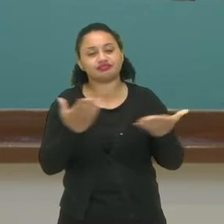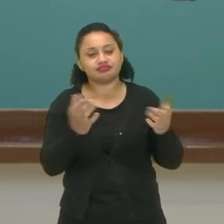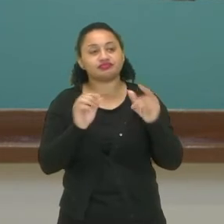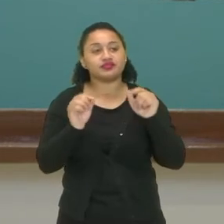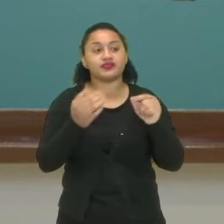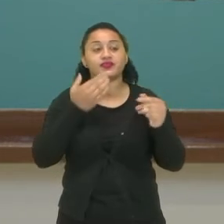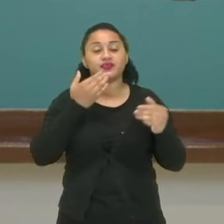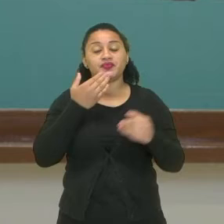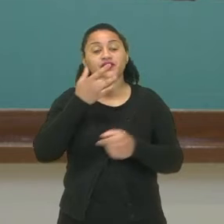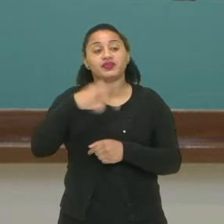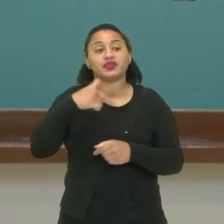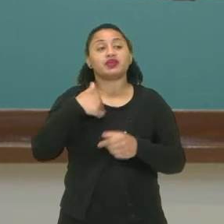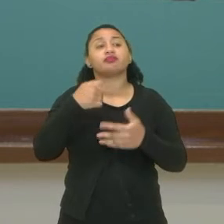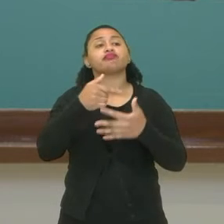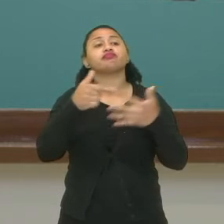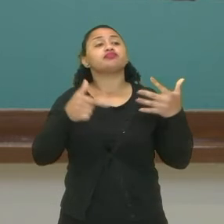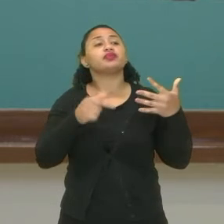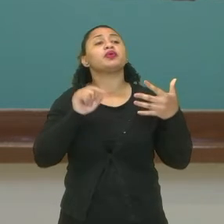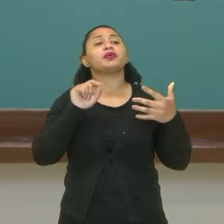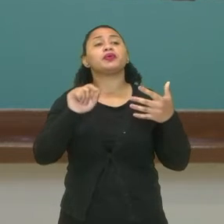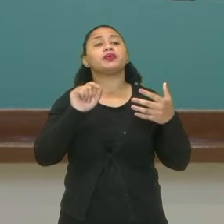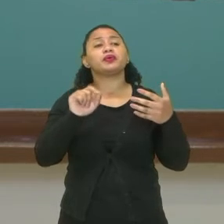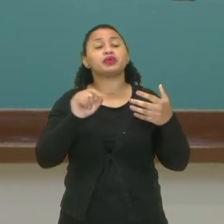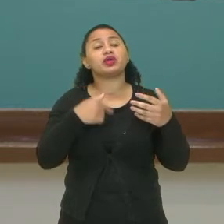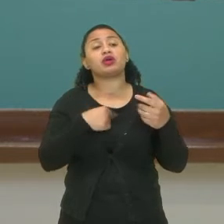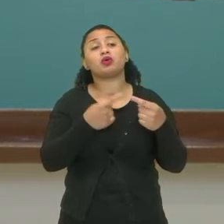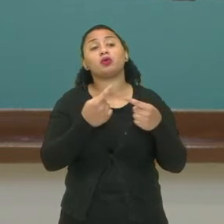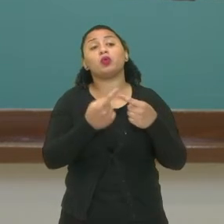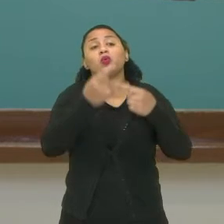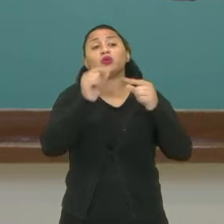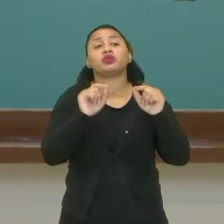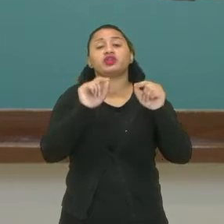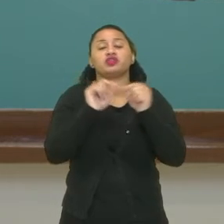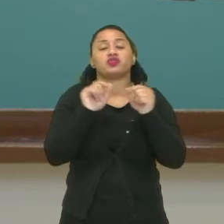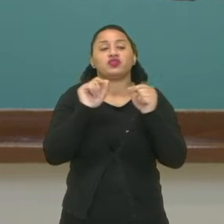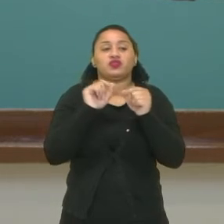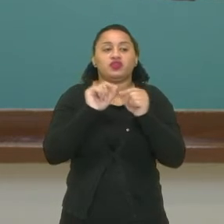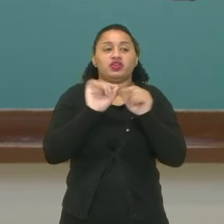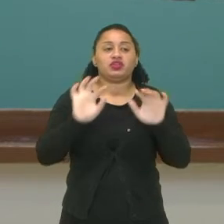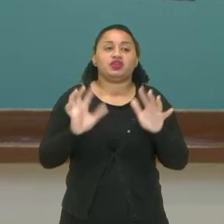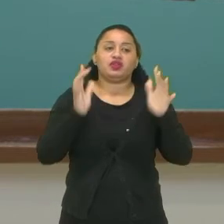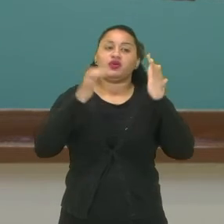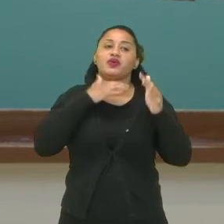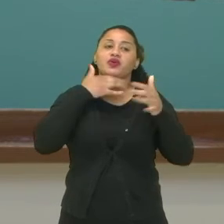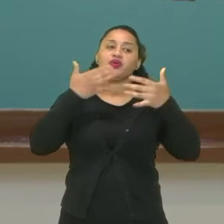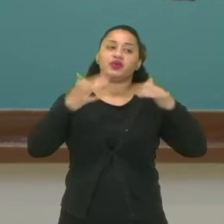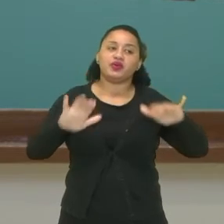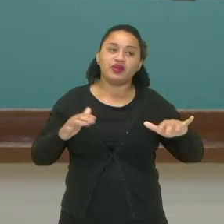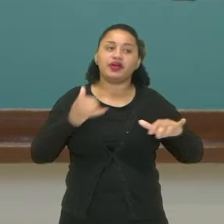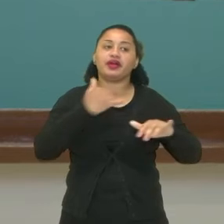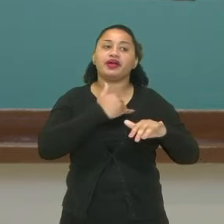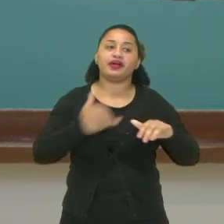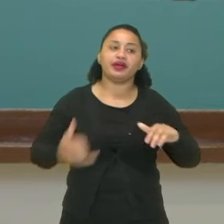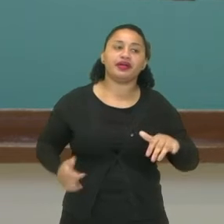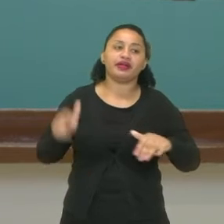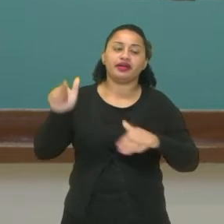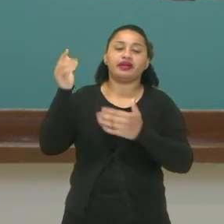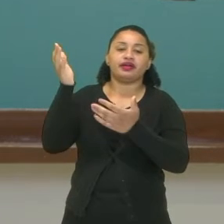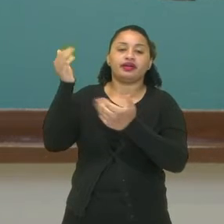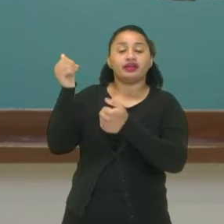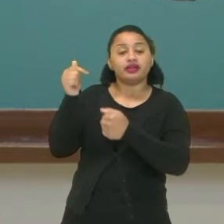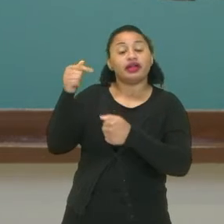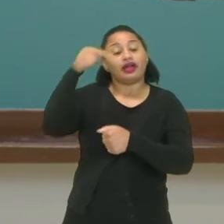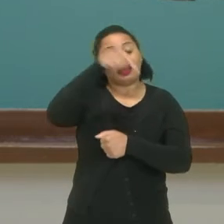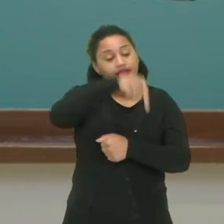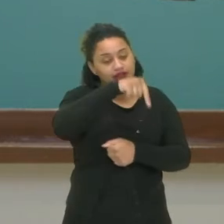peço para que você cite ao menos um motivo que levou, né, à crise do Império Espanhol